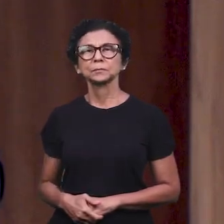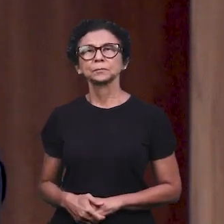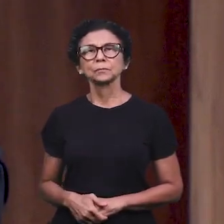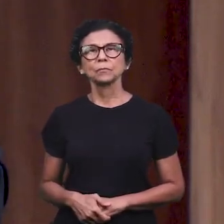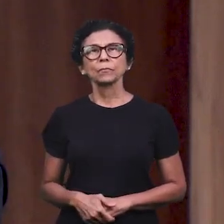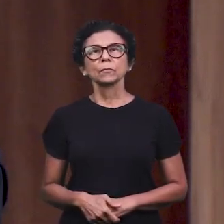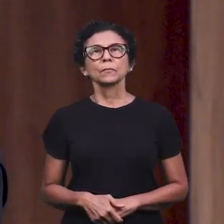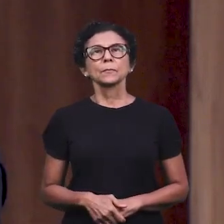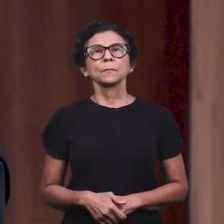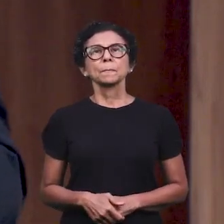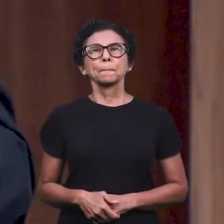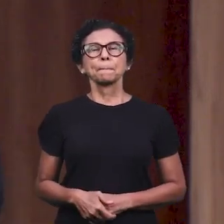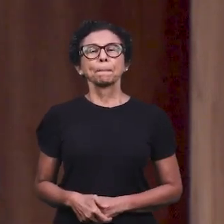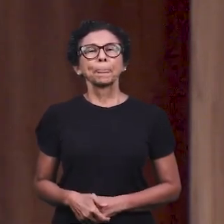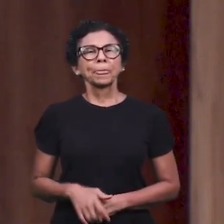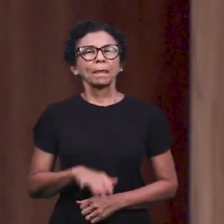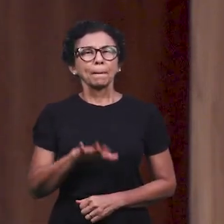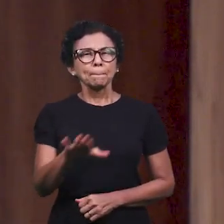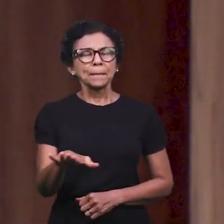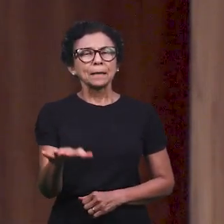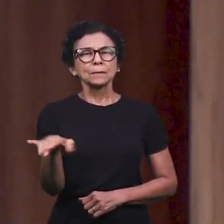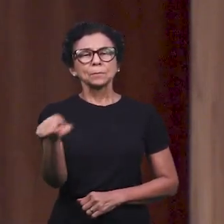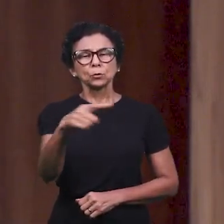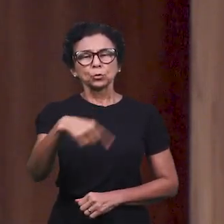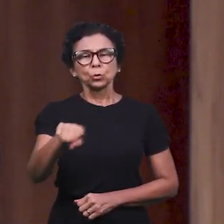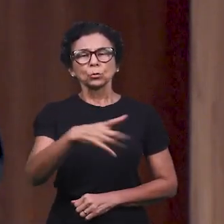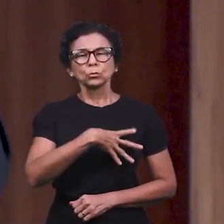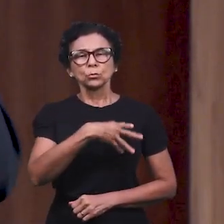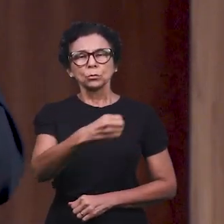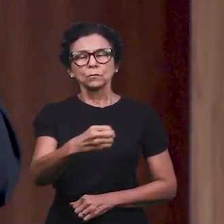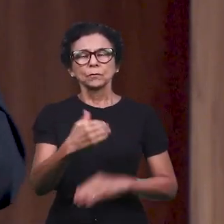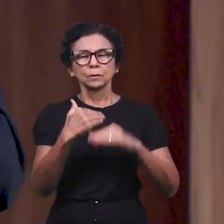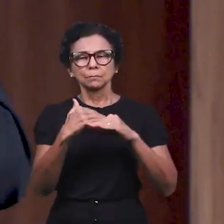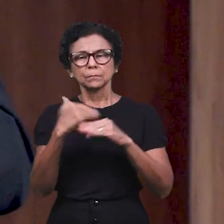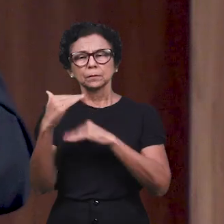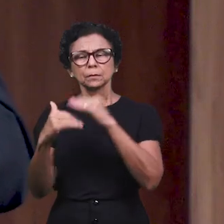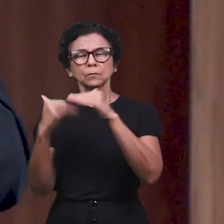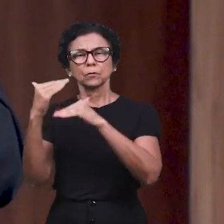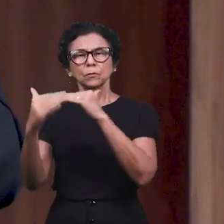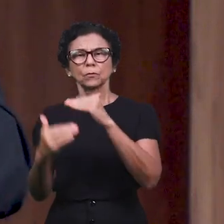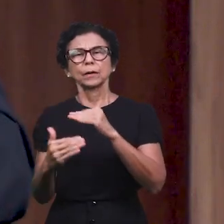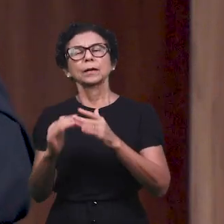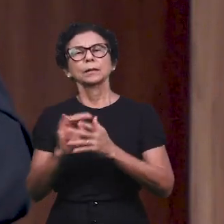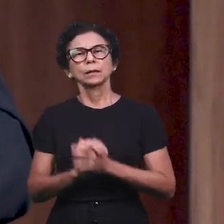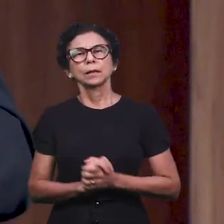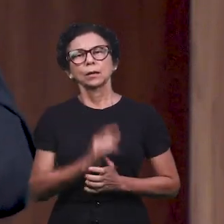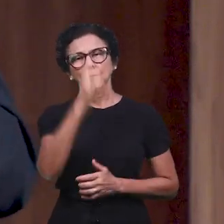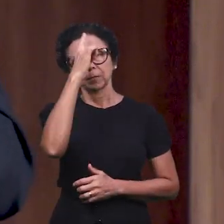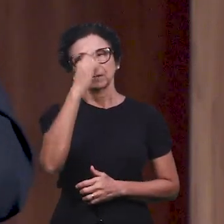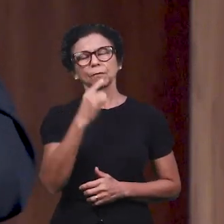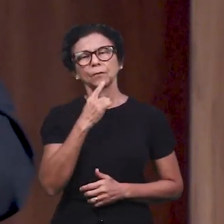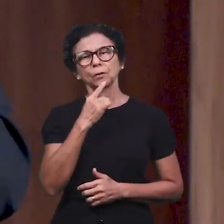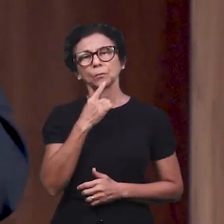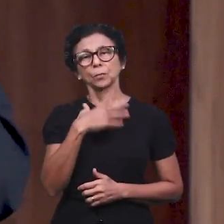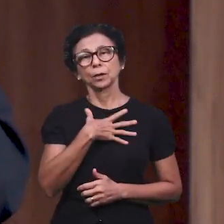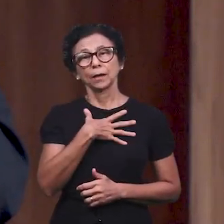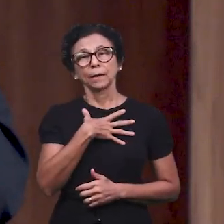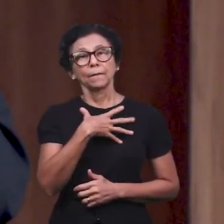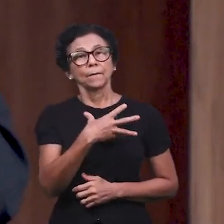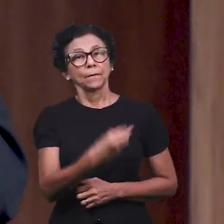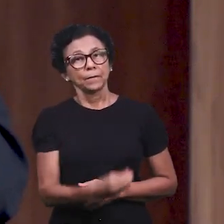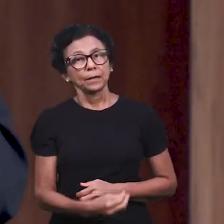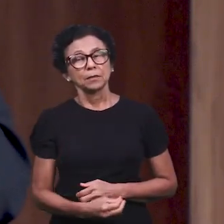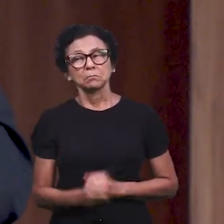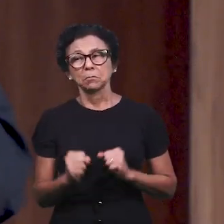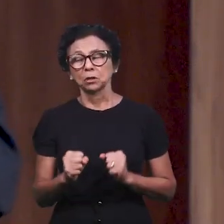espaço. Para que nenhum abafe o outro. Para que todos possam desenvolver a sua personalidade. Porque filhos,